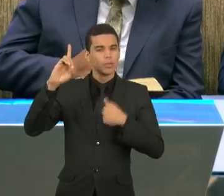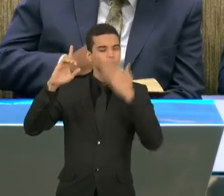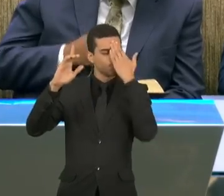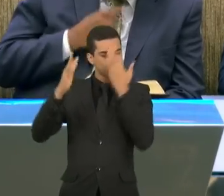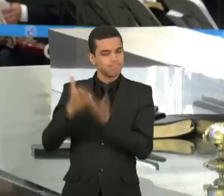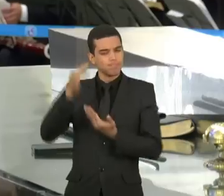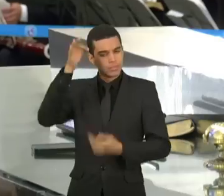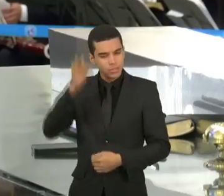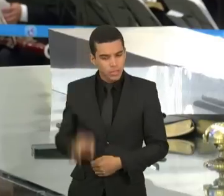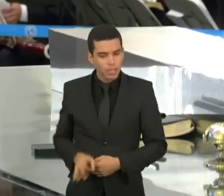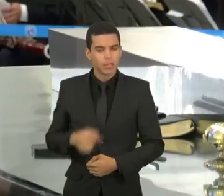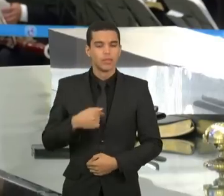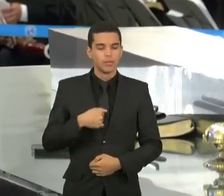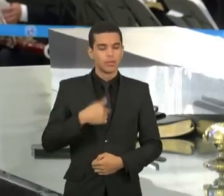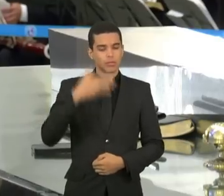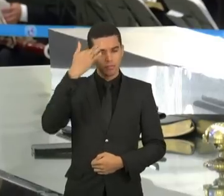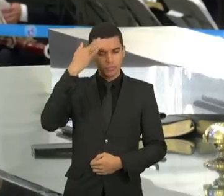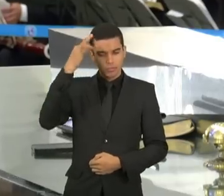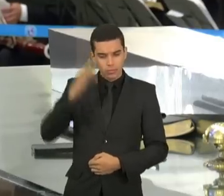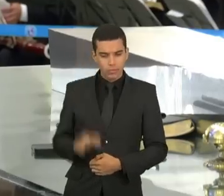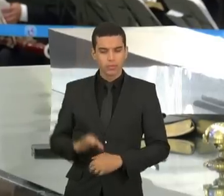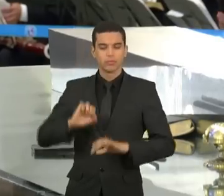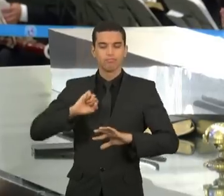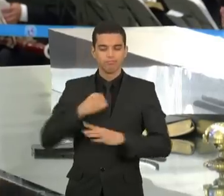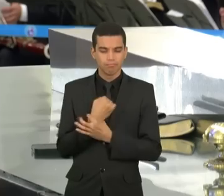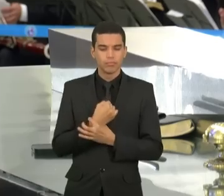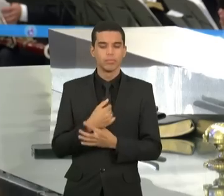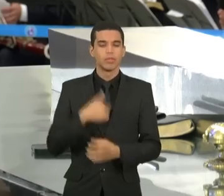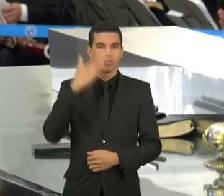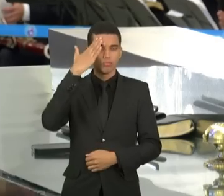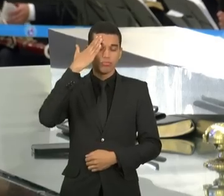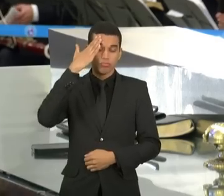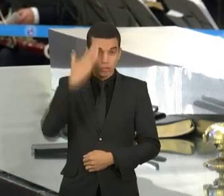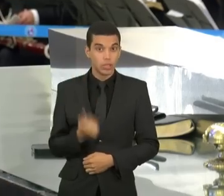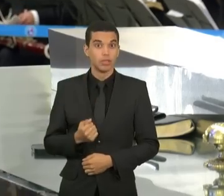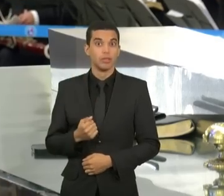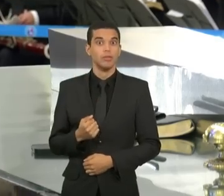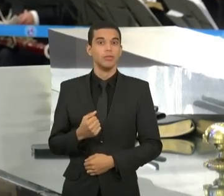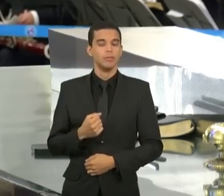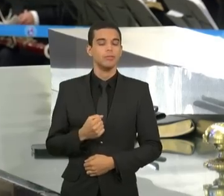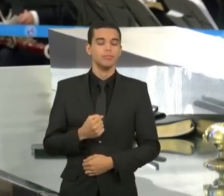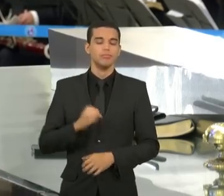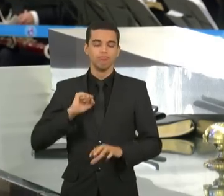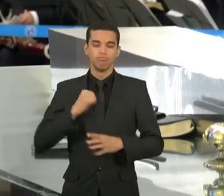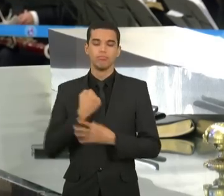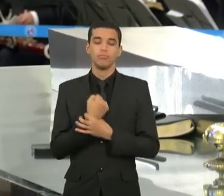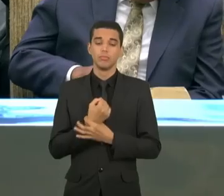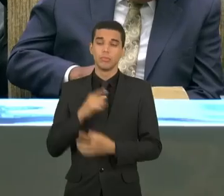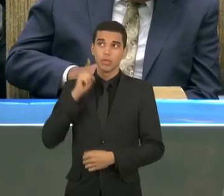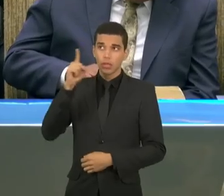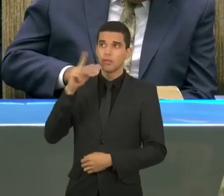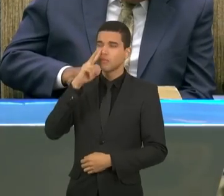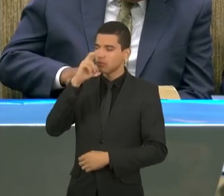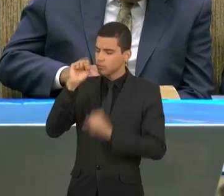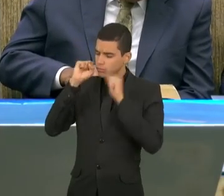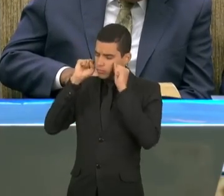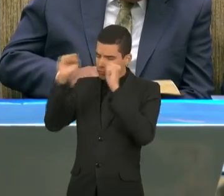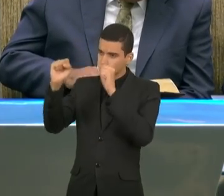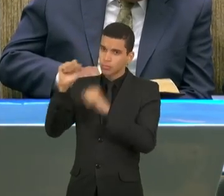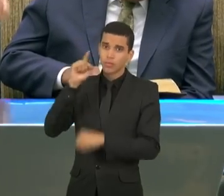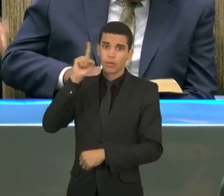estou certo, estou firme, estou convicto de que Ele é poderoso, de que